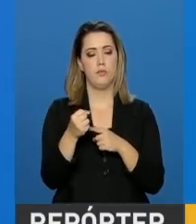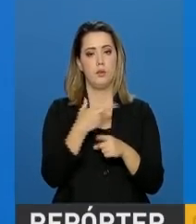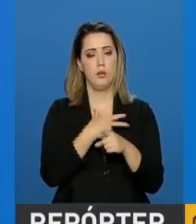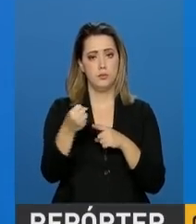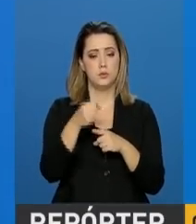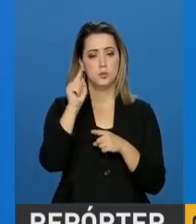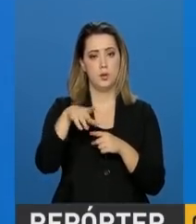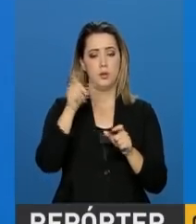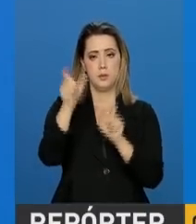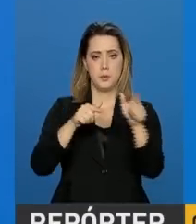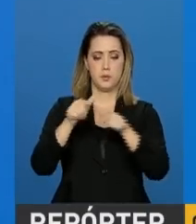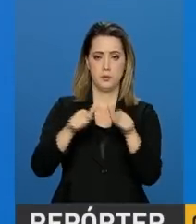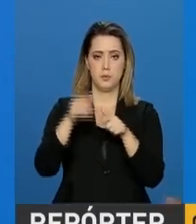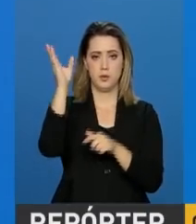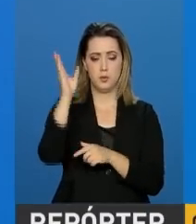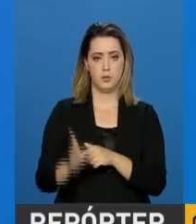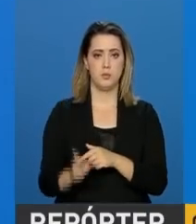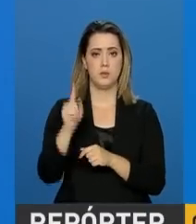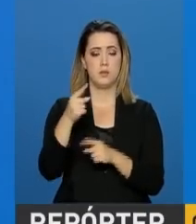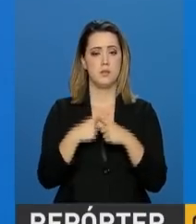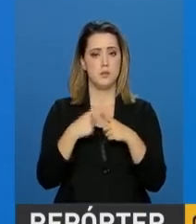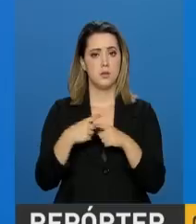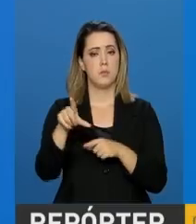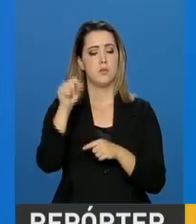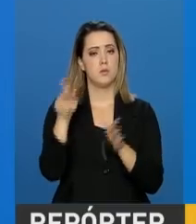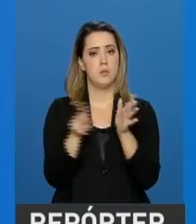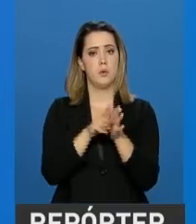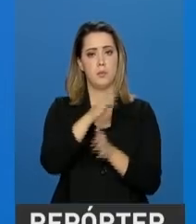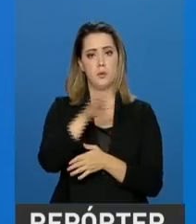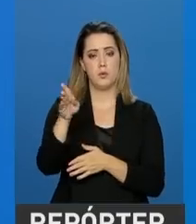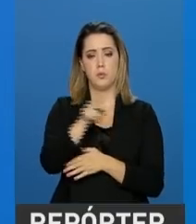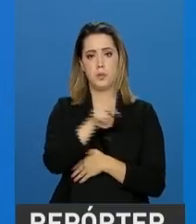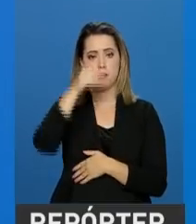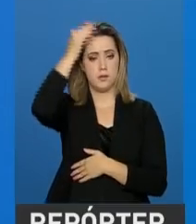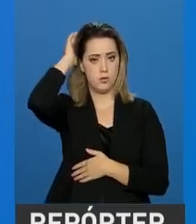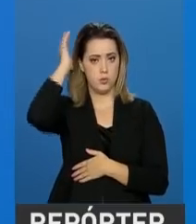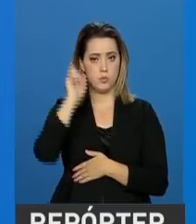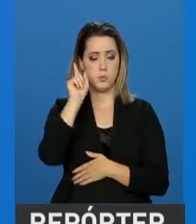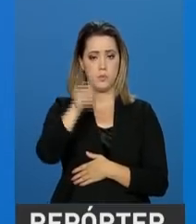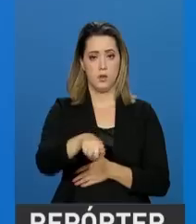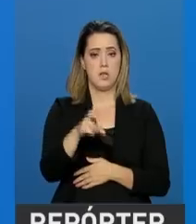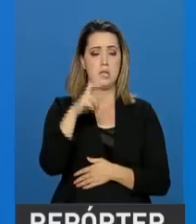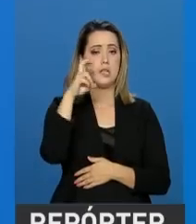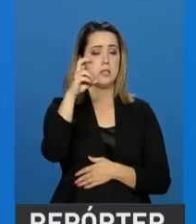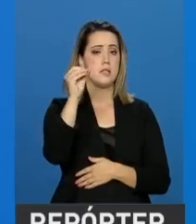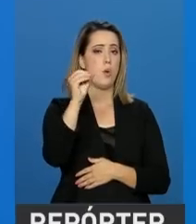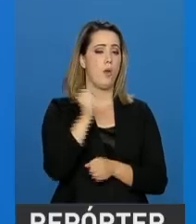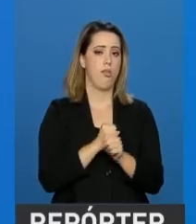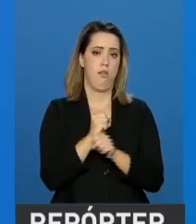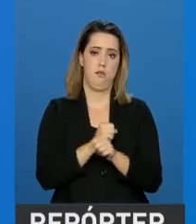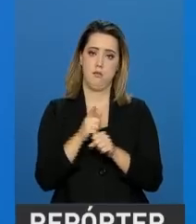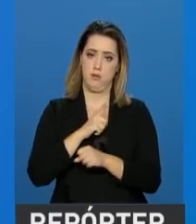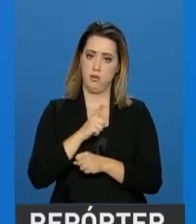trabalhador brasileiro também decisão do presidente Michel Temer nesses 50 anos de